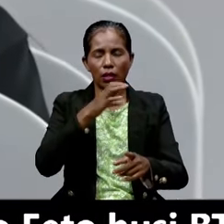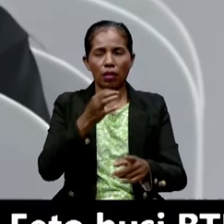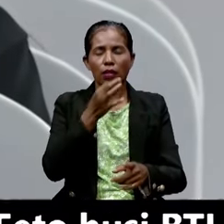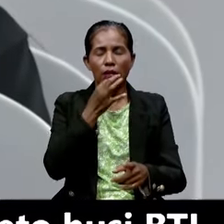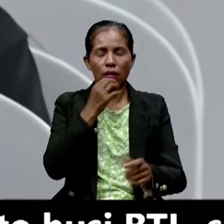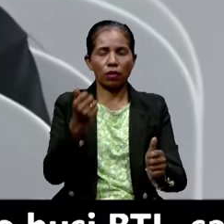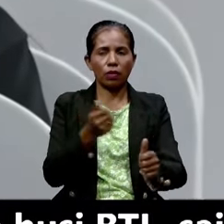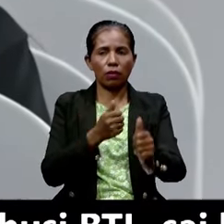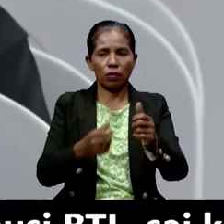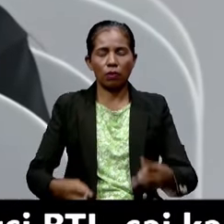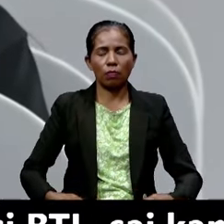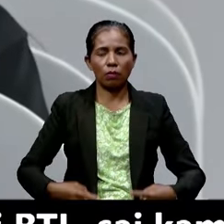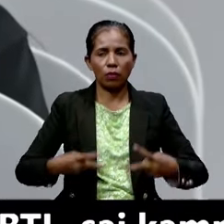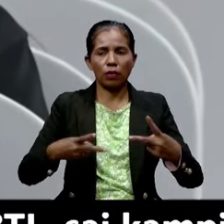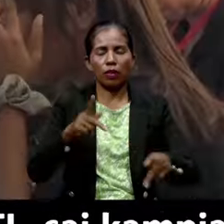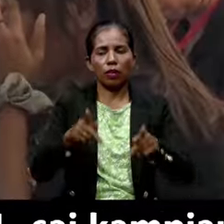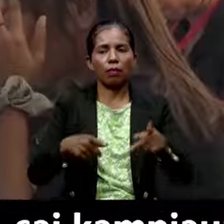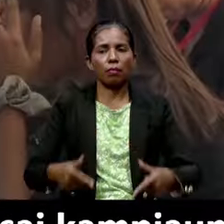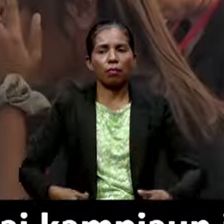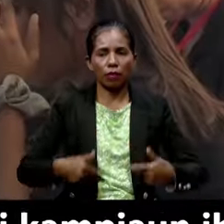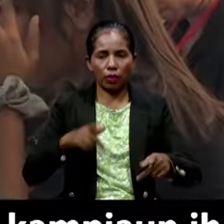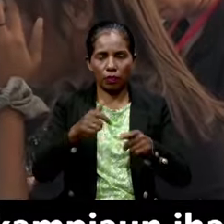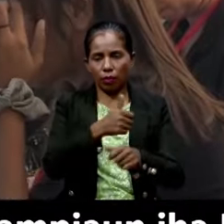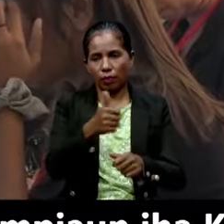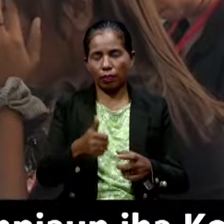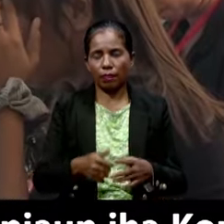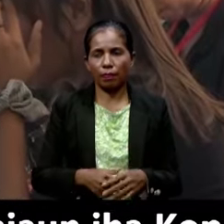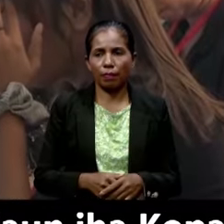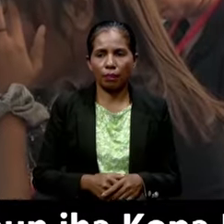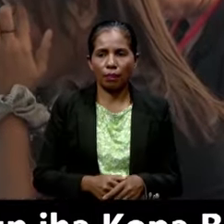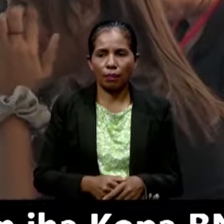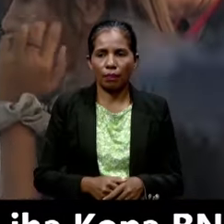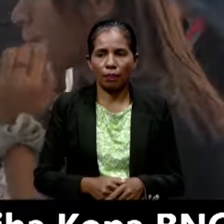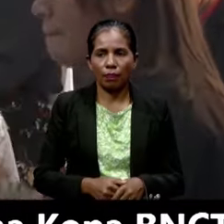tuir estilo moris ema ida iraknian. Santina de Jesus, Rafael dos Reis, Yemen.